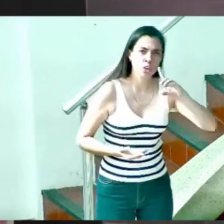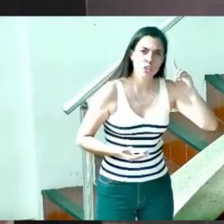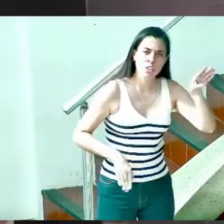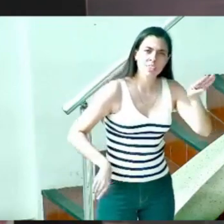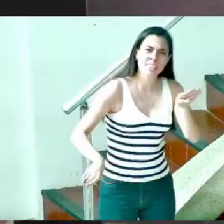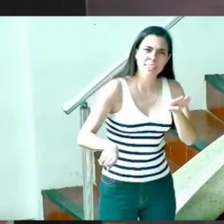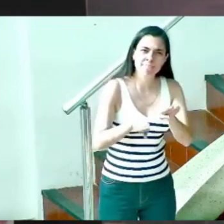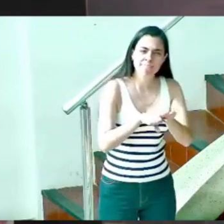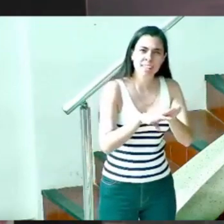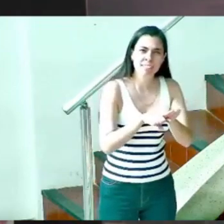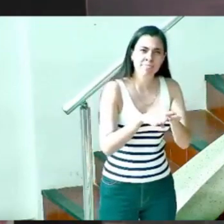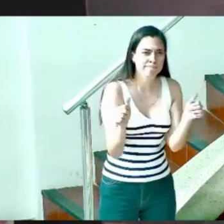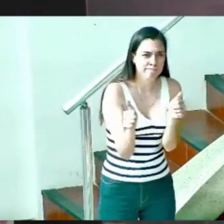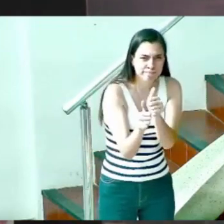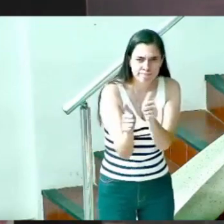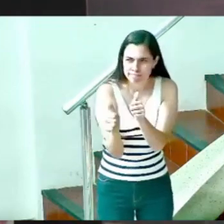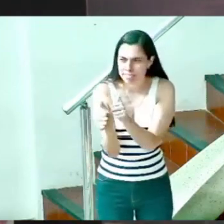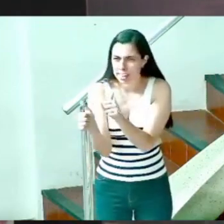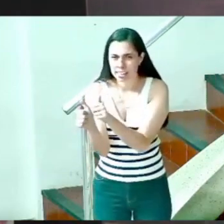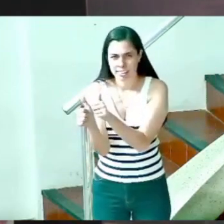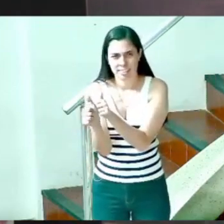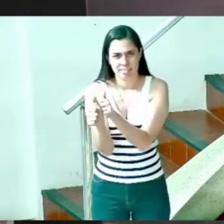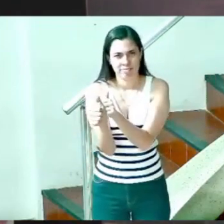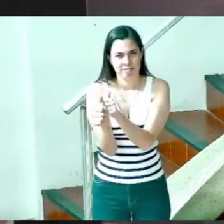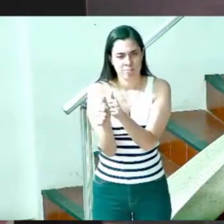forma? Diversas formas.